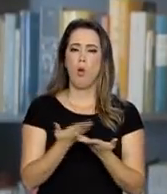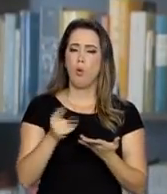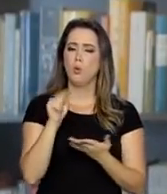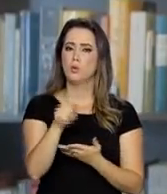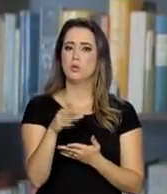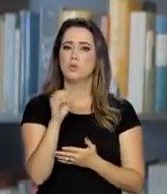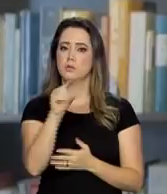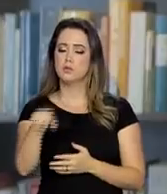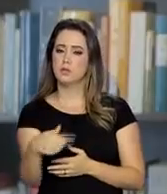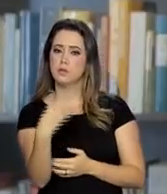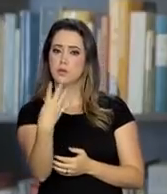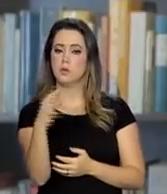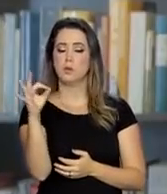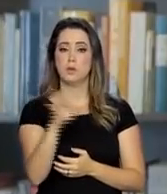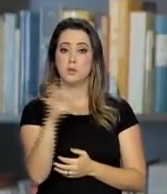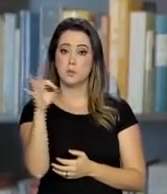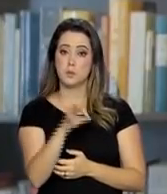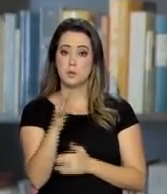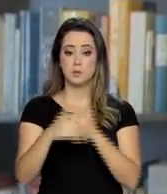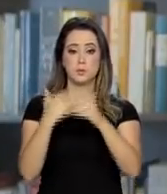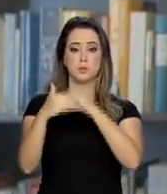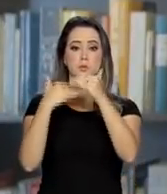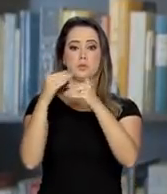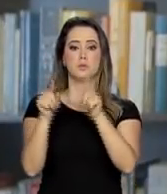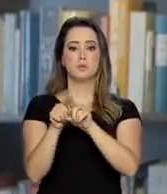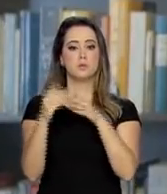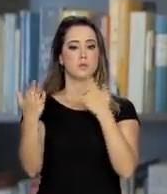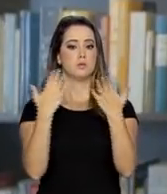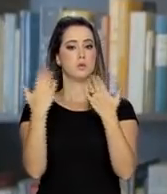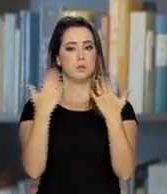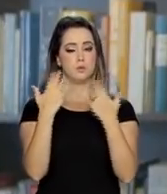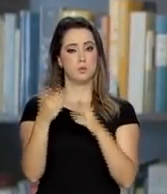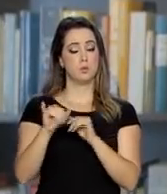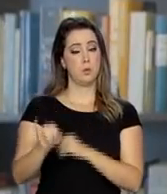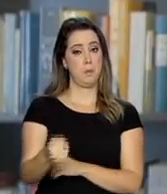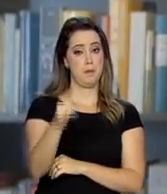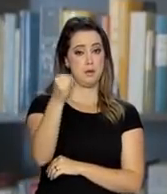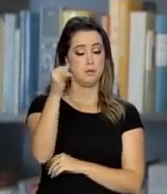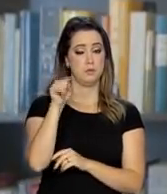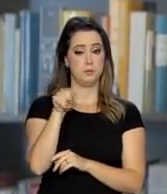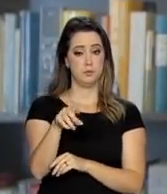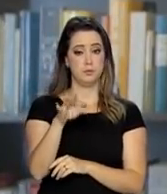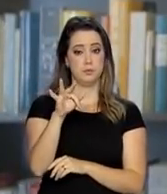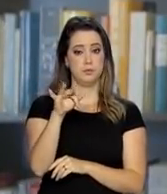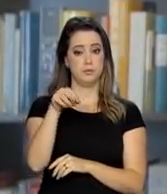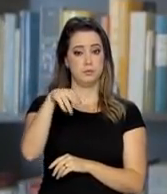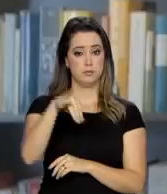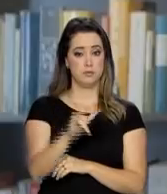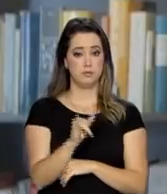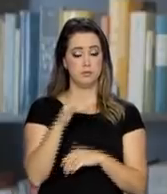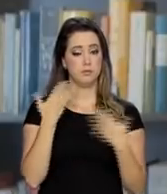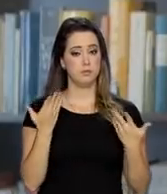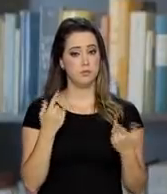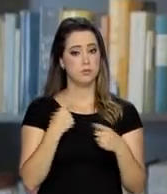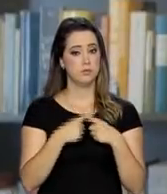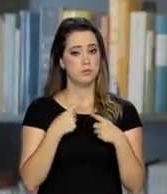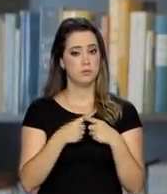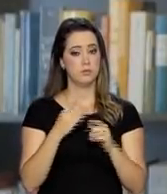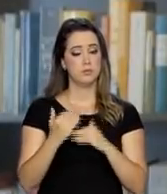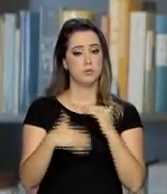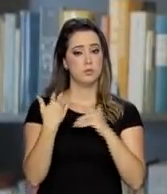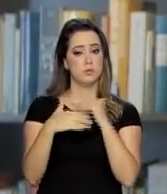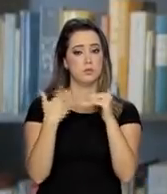são 0,4 pontos percentuais maiores do que essa atualização de janeiro. Segundo o FMI, então, a razão para